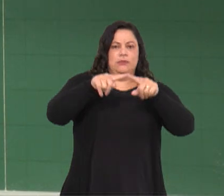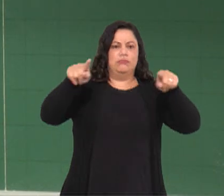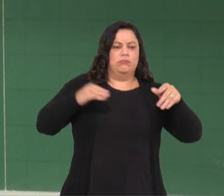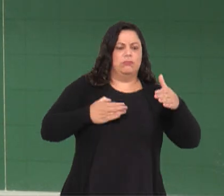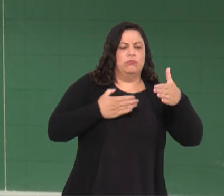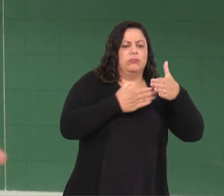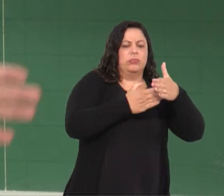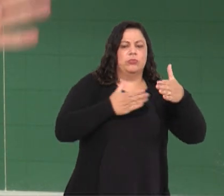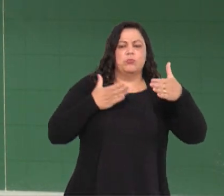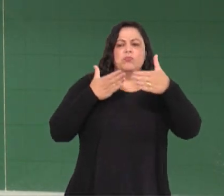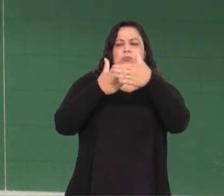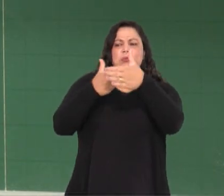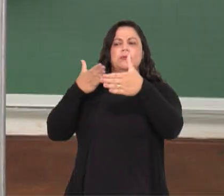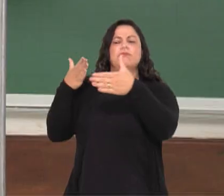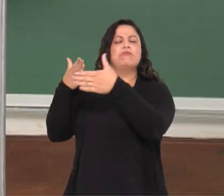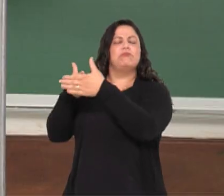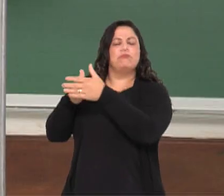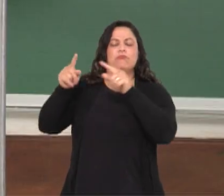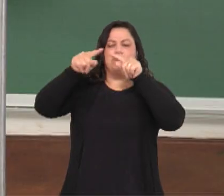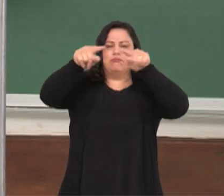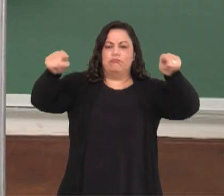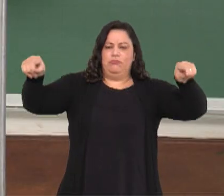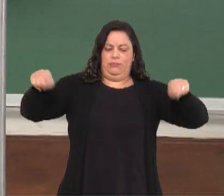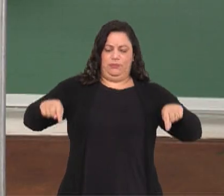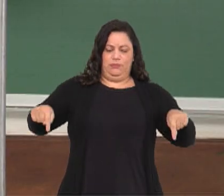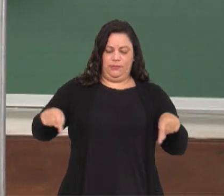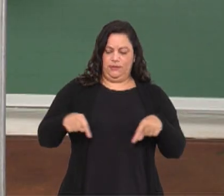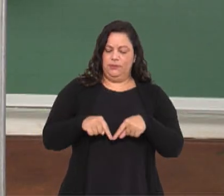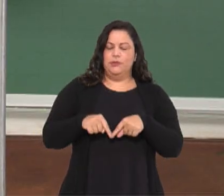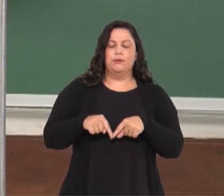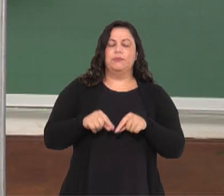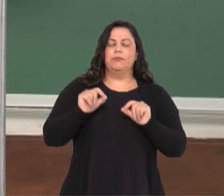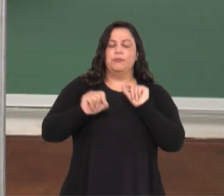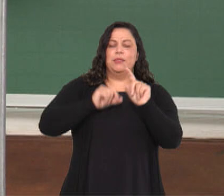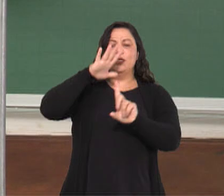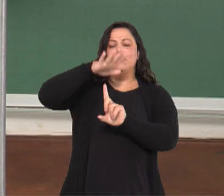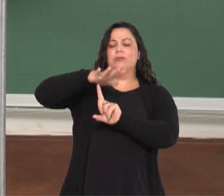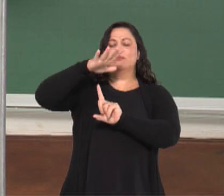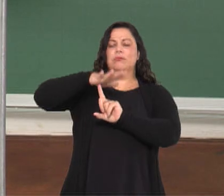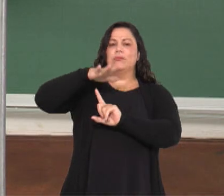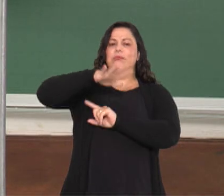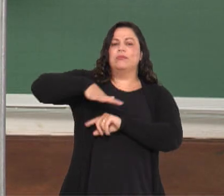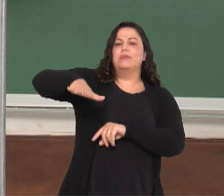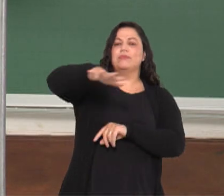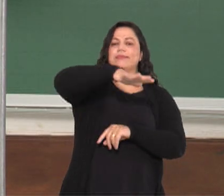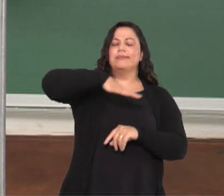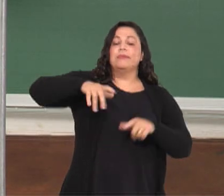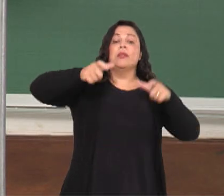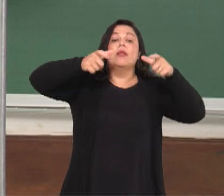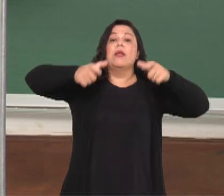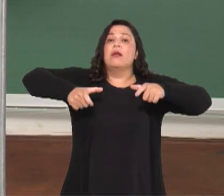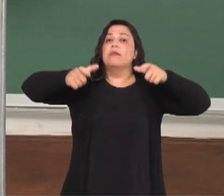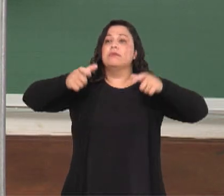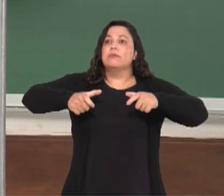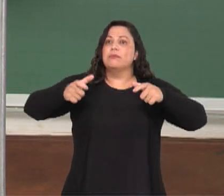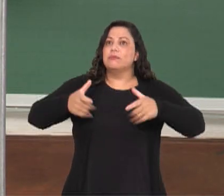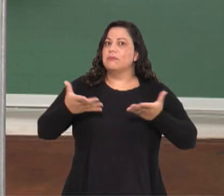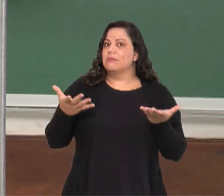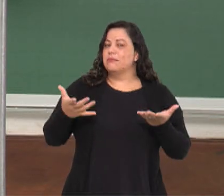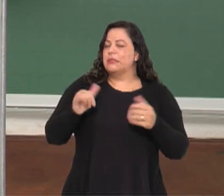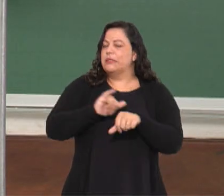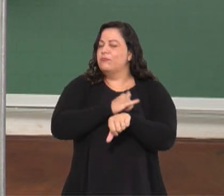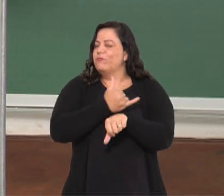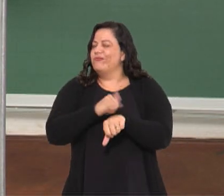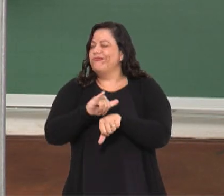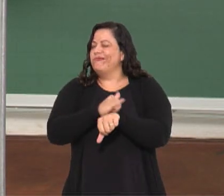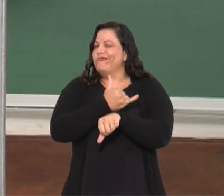então nós falamos aqui dos limites do território do Paraná, né? Então, a localização do Paraná é uma localização